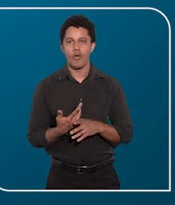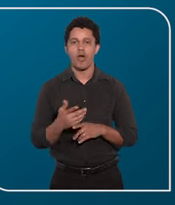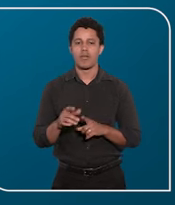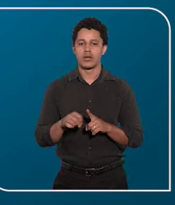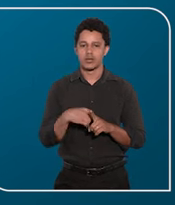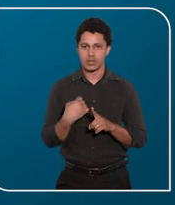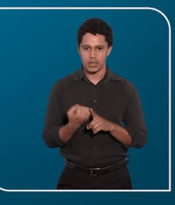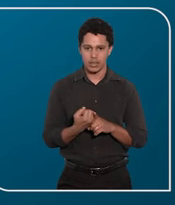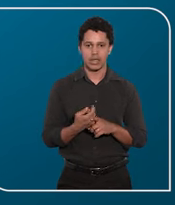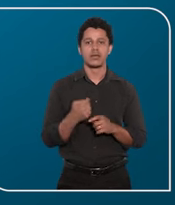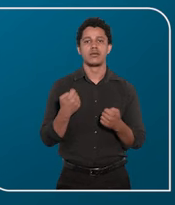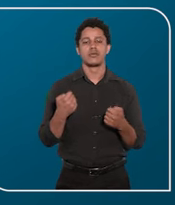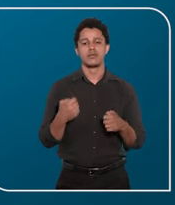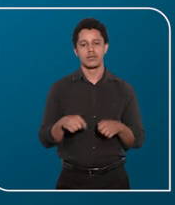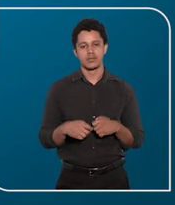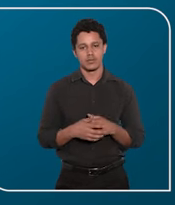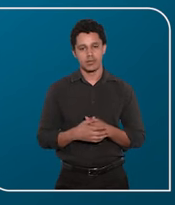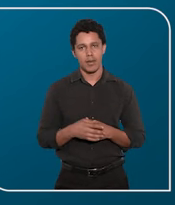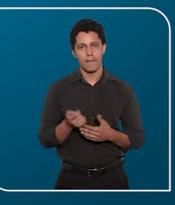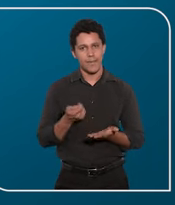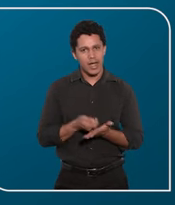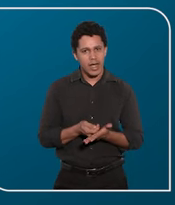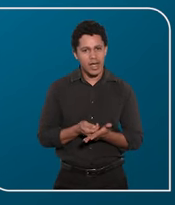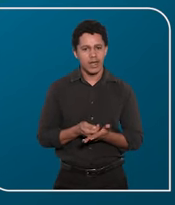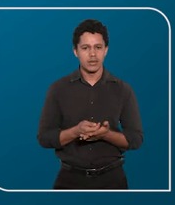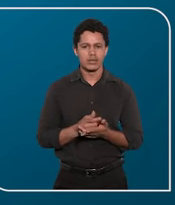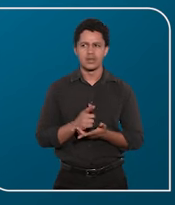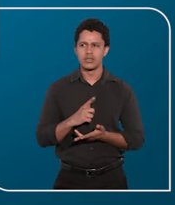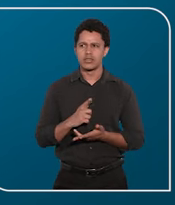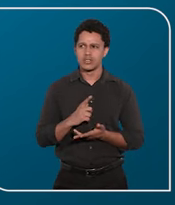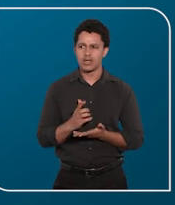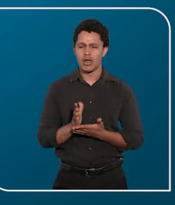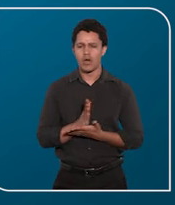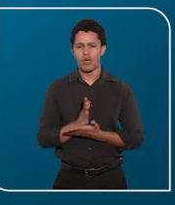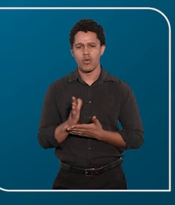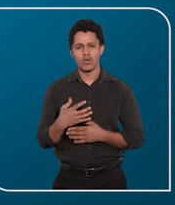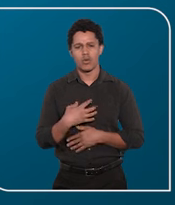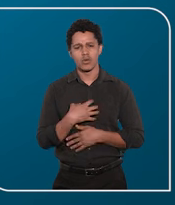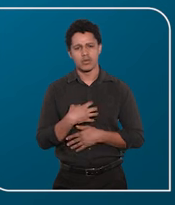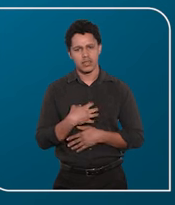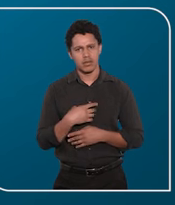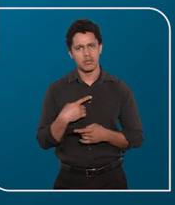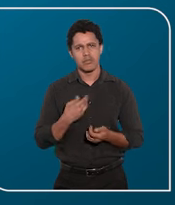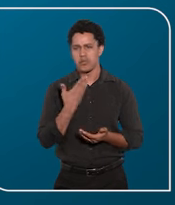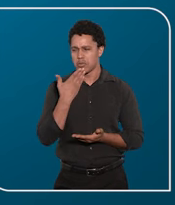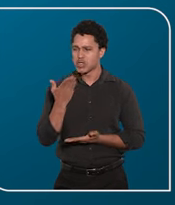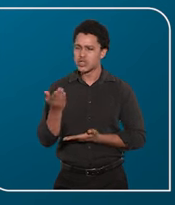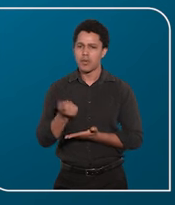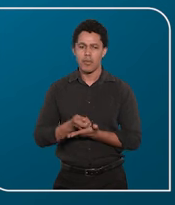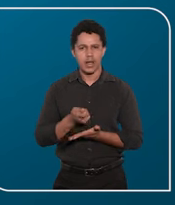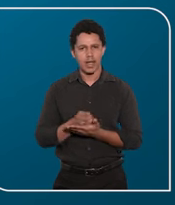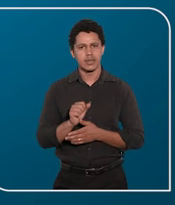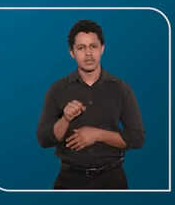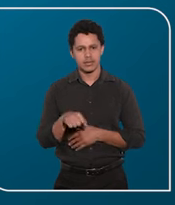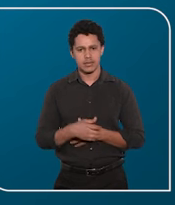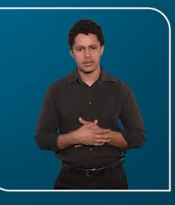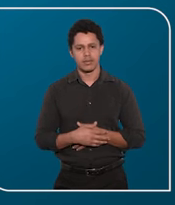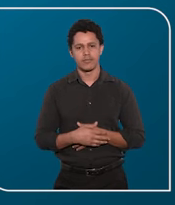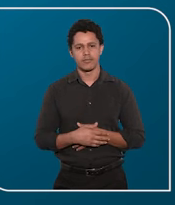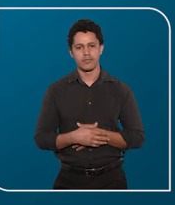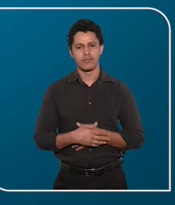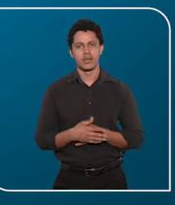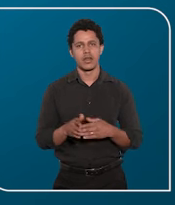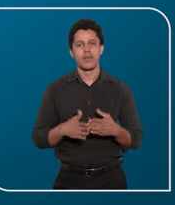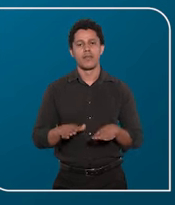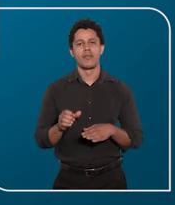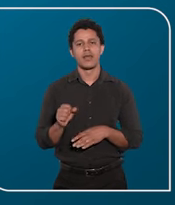sociedade? Existiam alguns conselhos seccionais que cobravam, efetivamente, até vir uma decisão do próprio